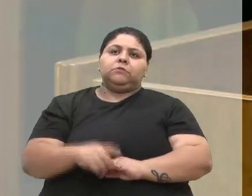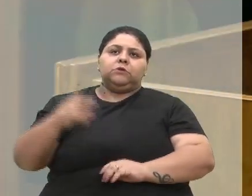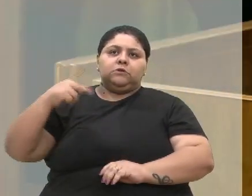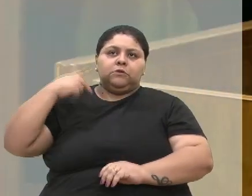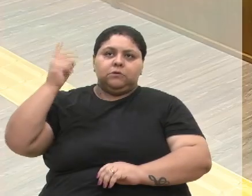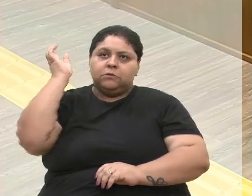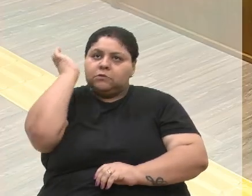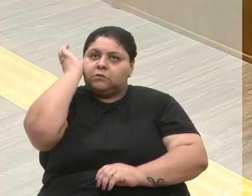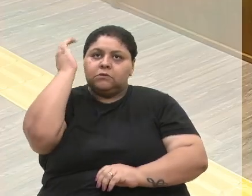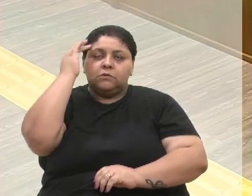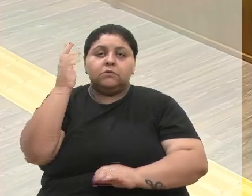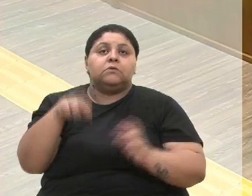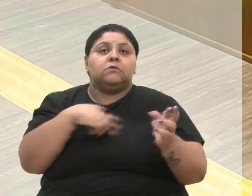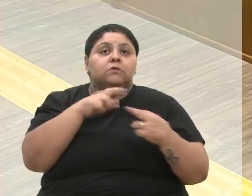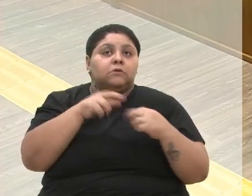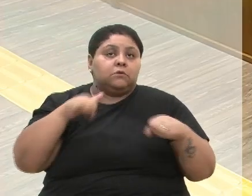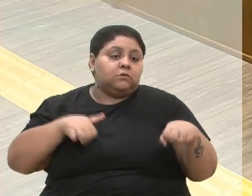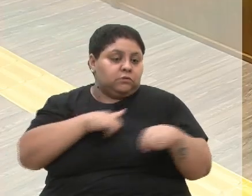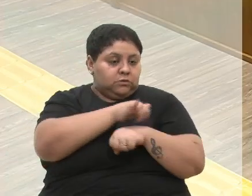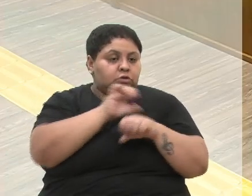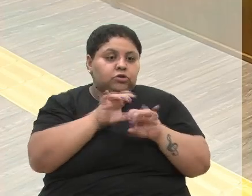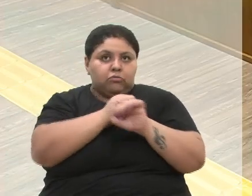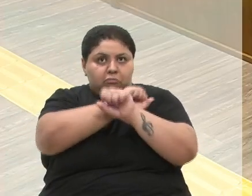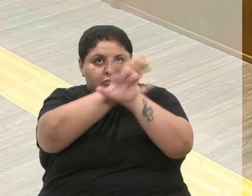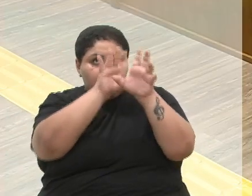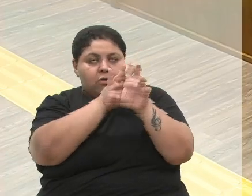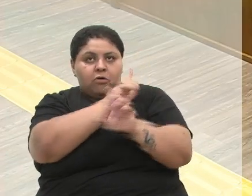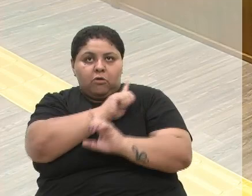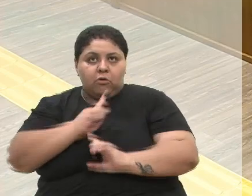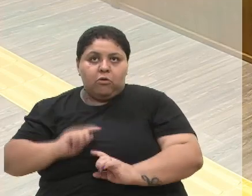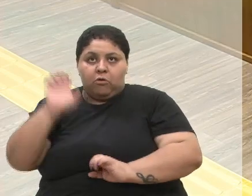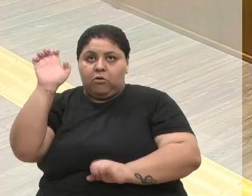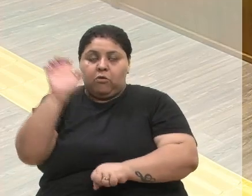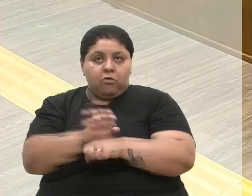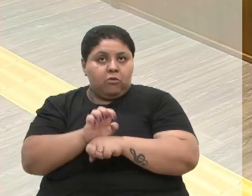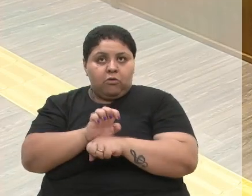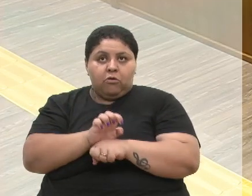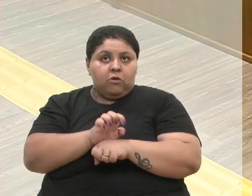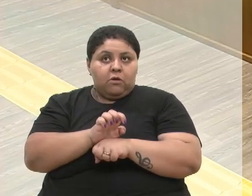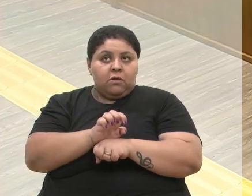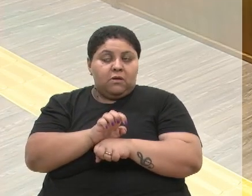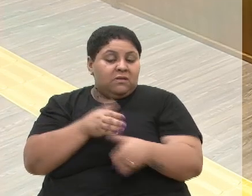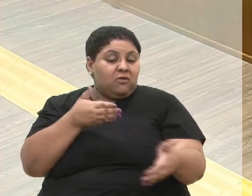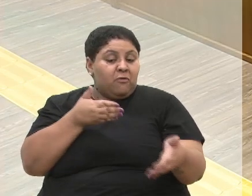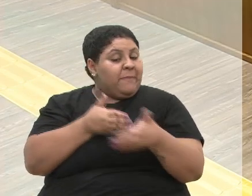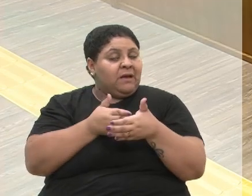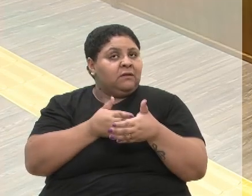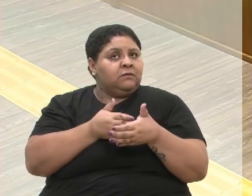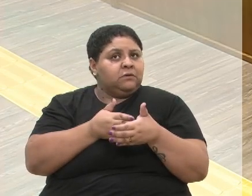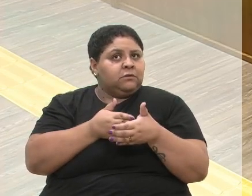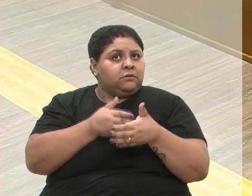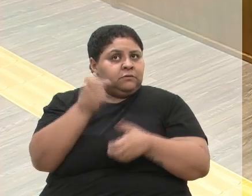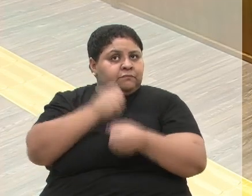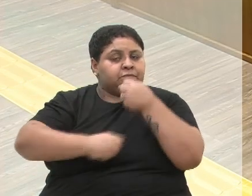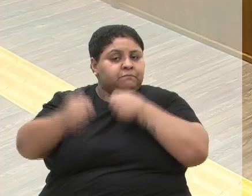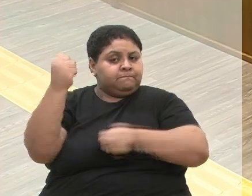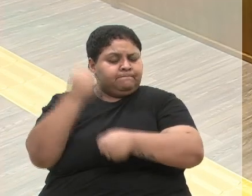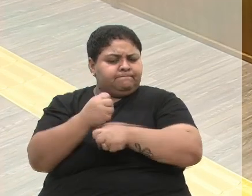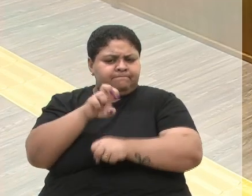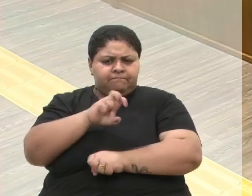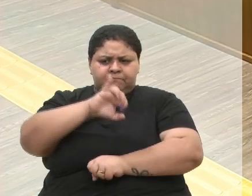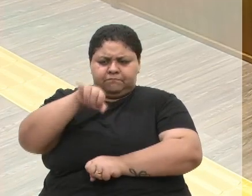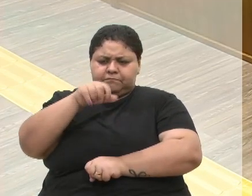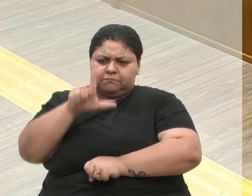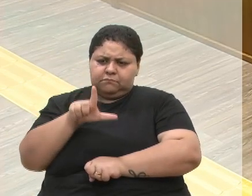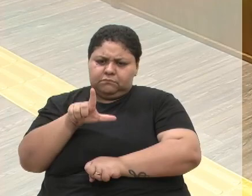Vereador Bressan, com relação ao aeroporto, só para lhe ajudar, o governo do estado, inclusive, não é empecilho, né? O governo do estado, ano passado, em 5 de julho, o